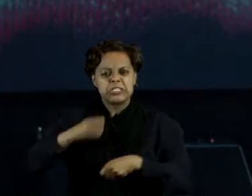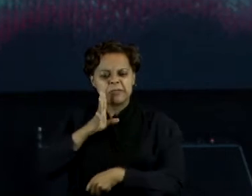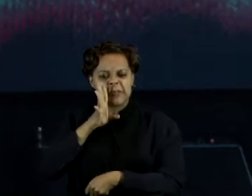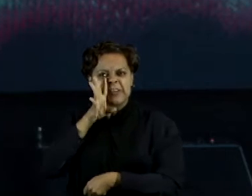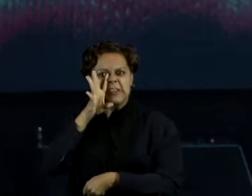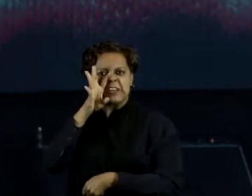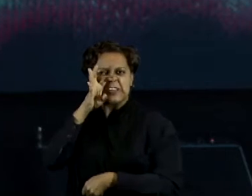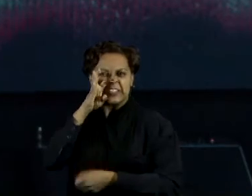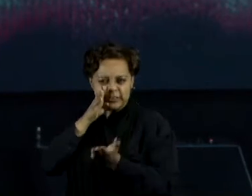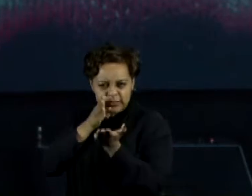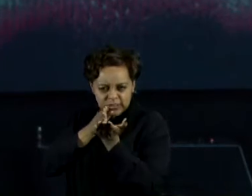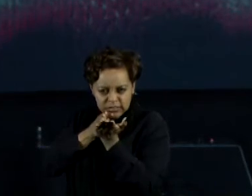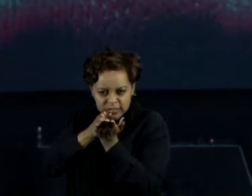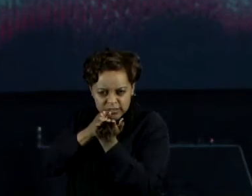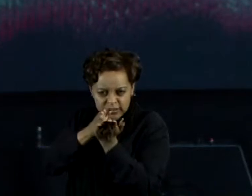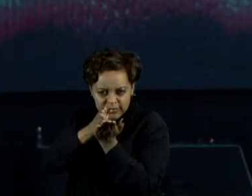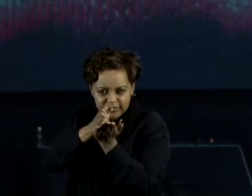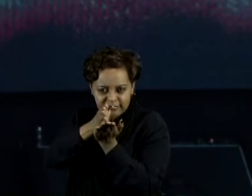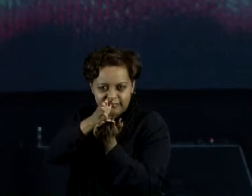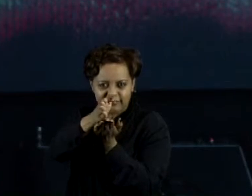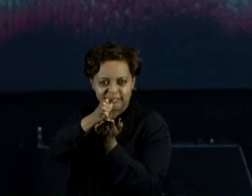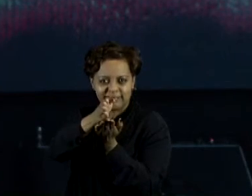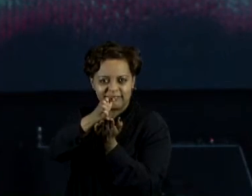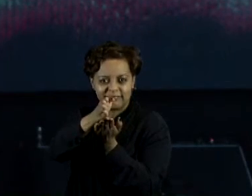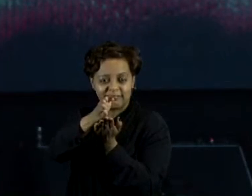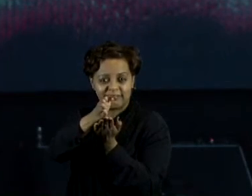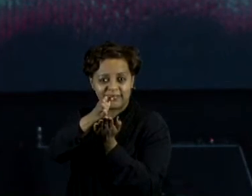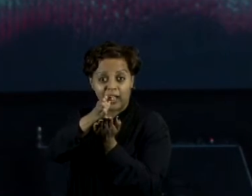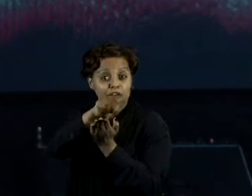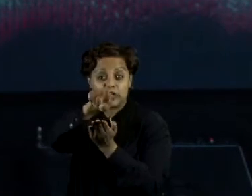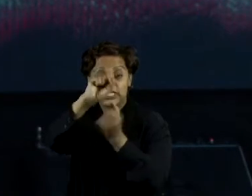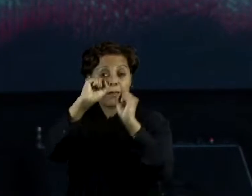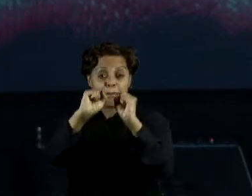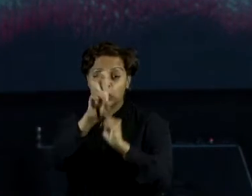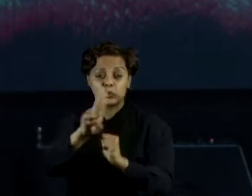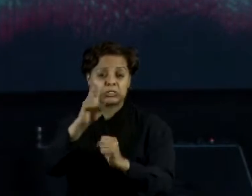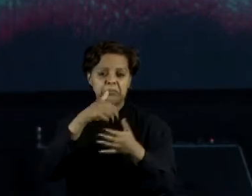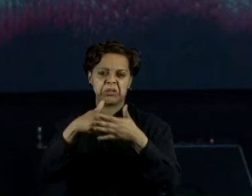fim. Mas o princípio vale para tudo, meu querido.